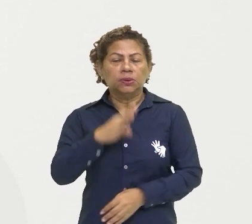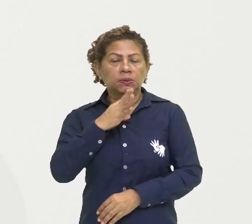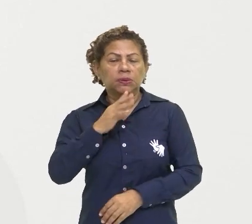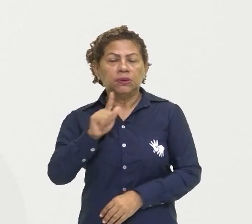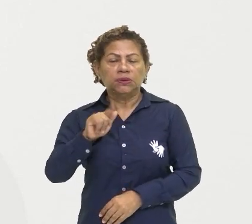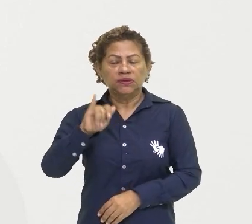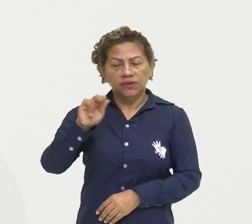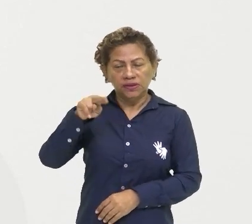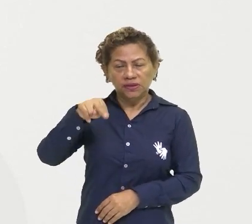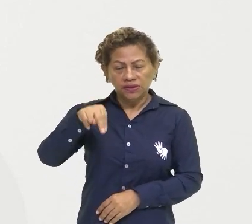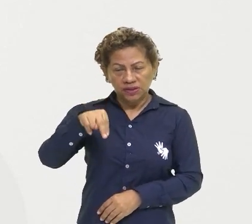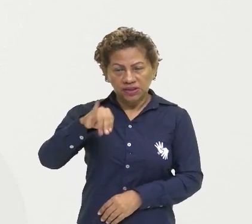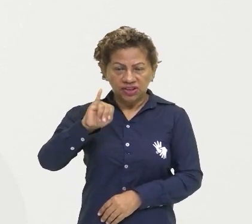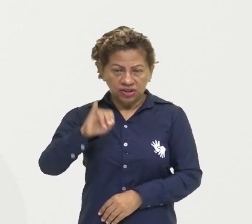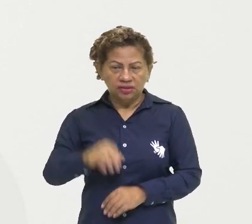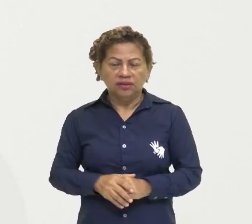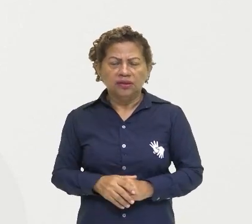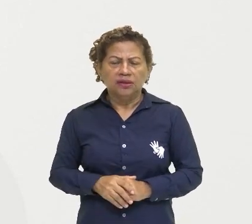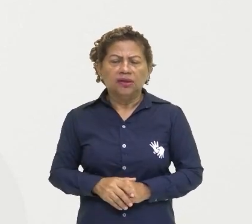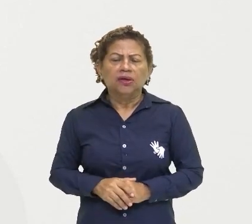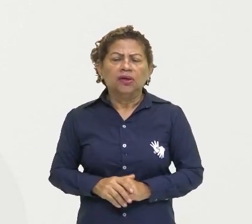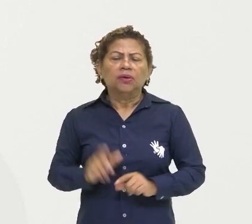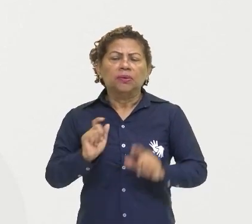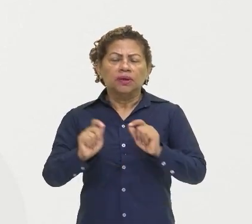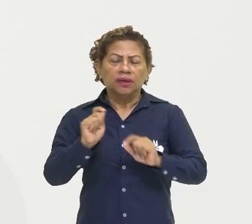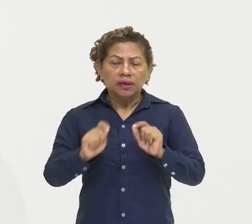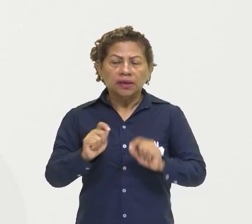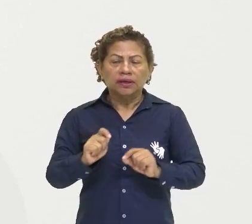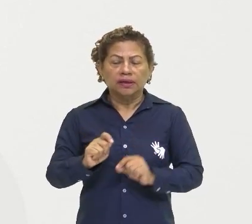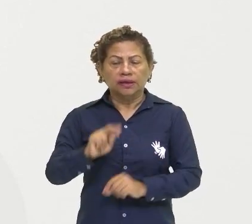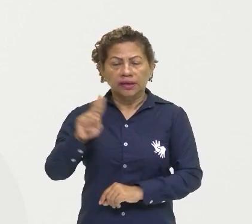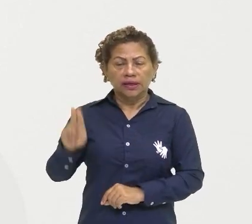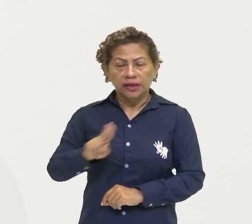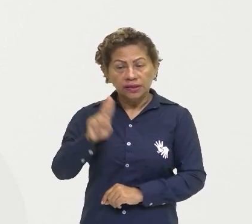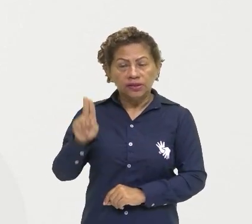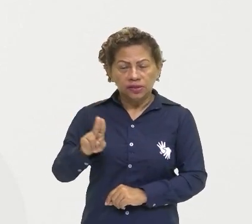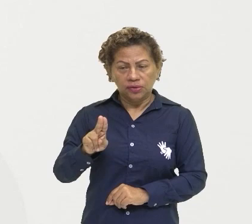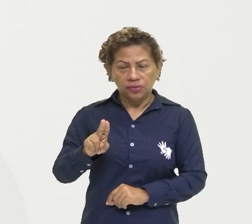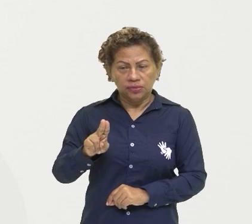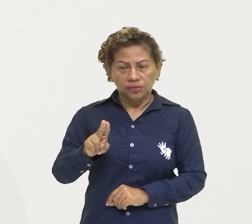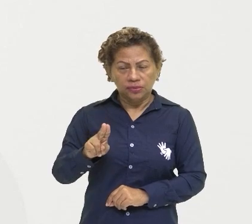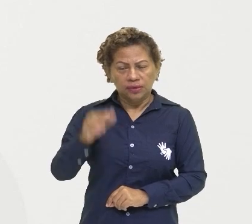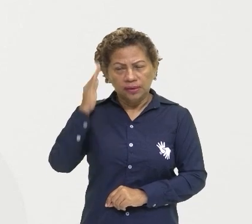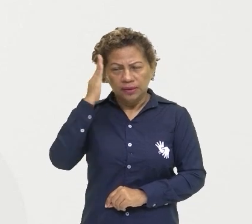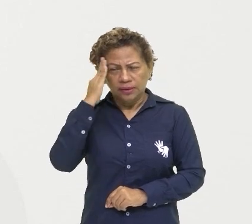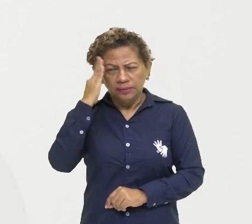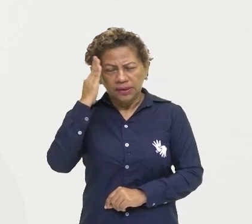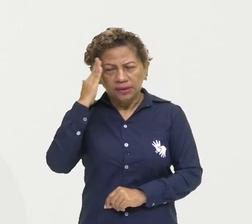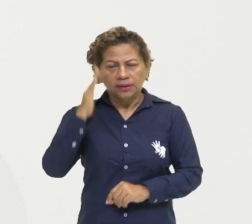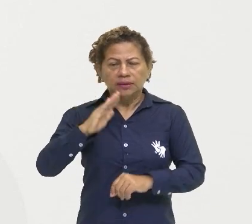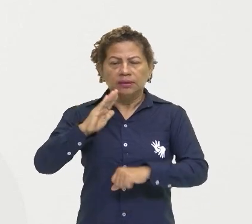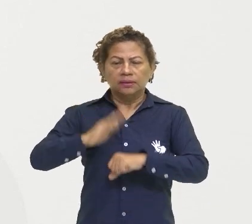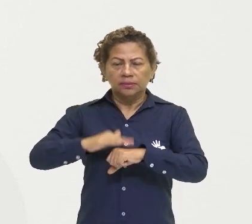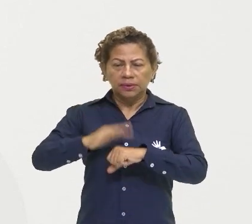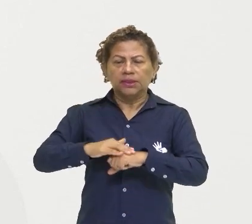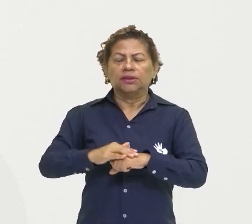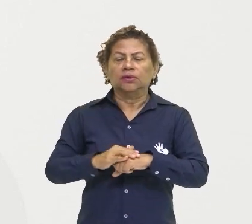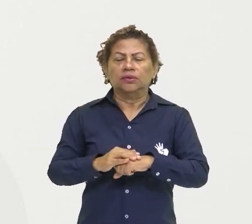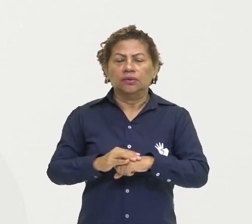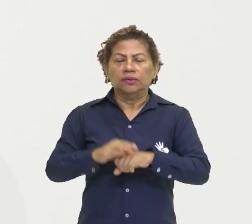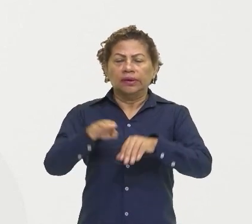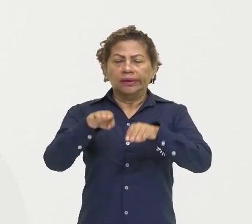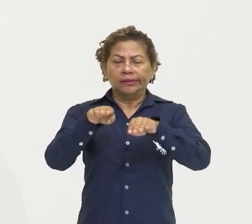dado utilizado para medir o índice também de desigualdade, mas aqui o aspecto é mais a renda, tá certo? Então, o índice de Gini